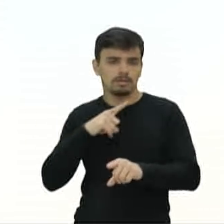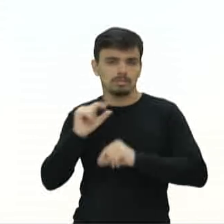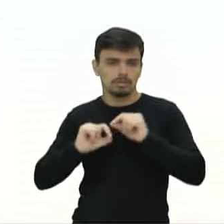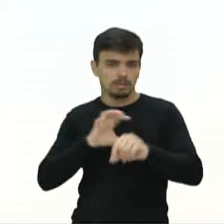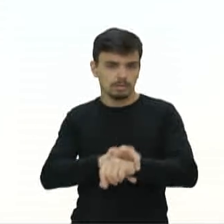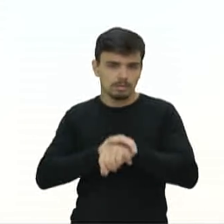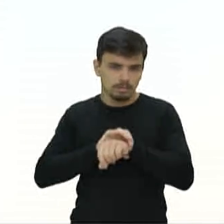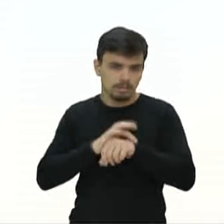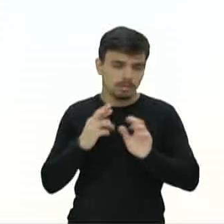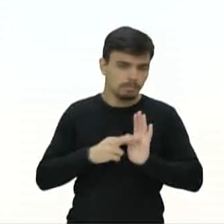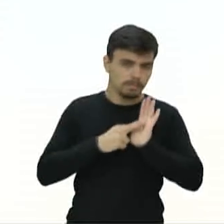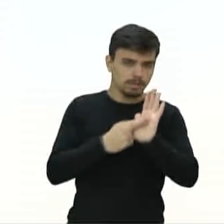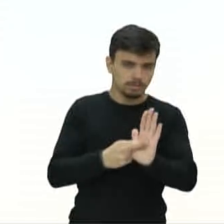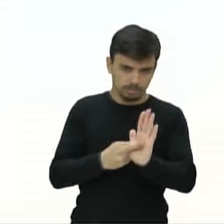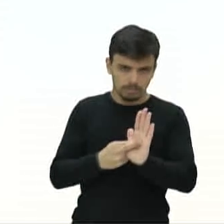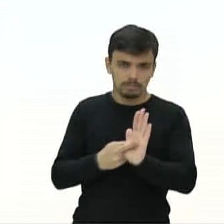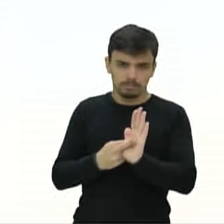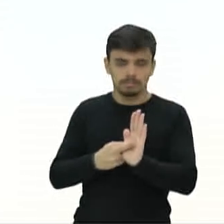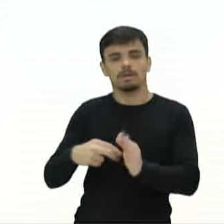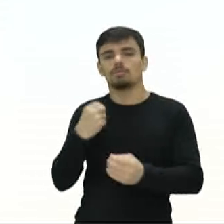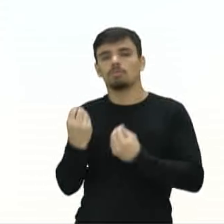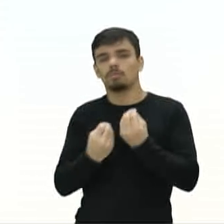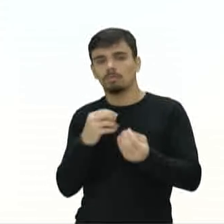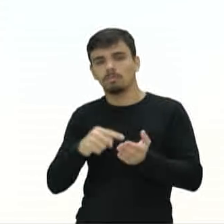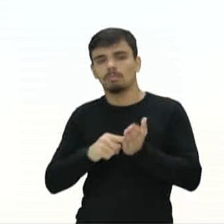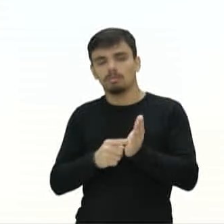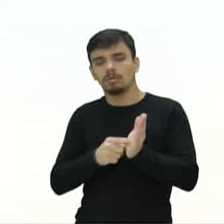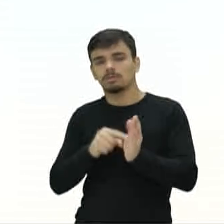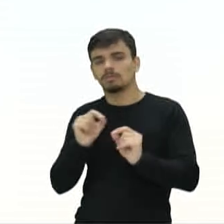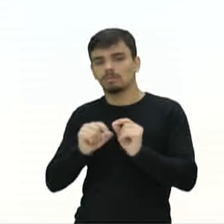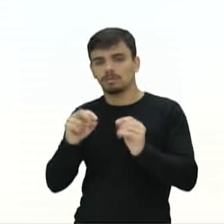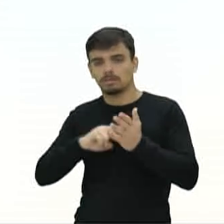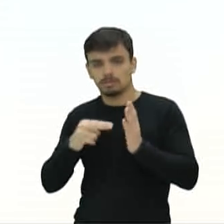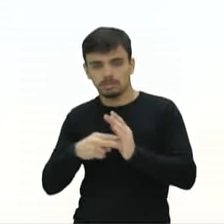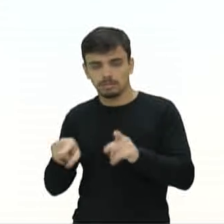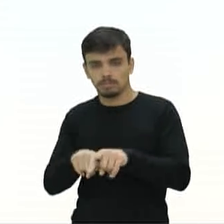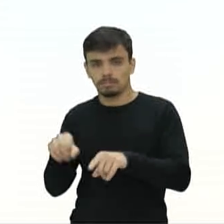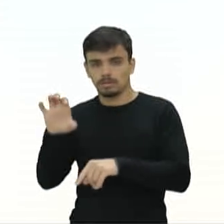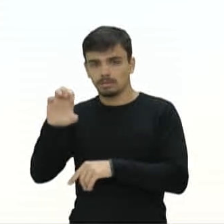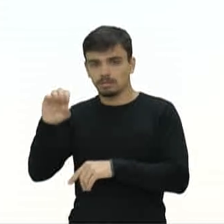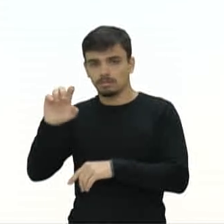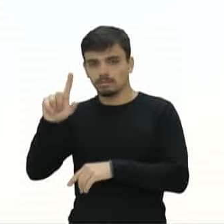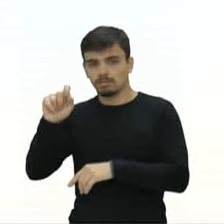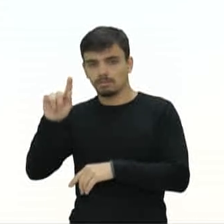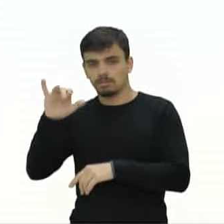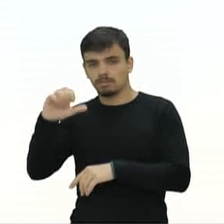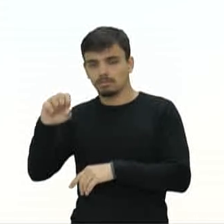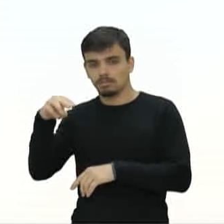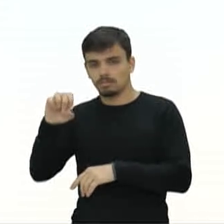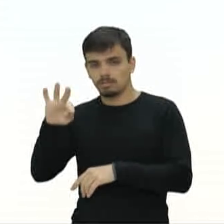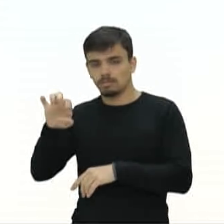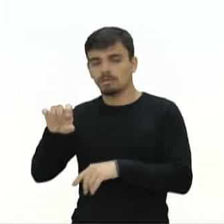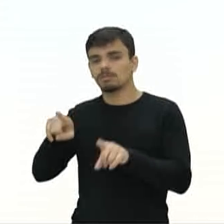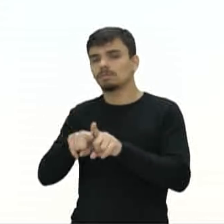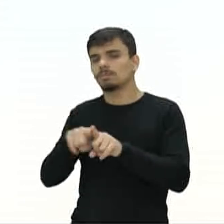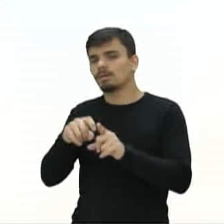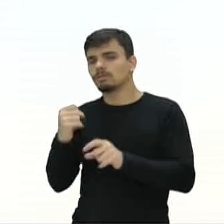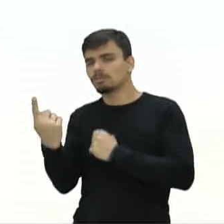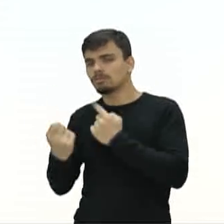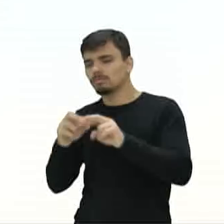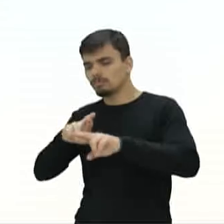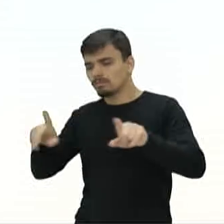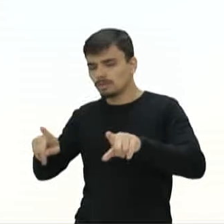a representatividade de amostras significativas e ecologicamente viáveis das diferentes